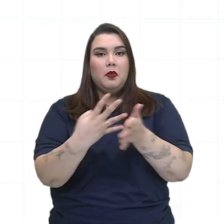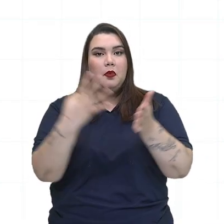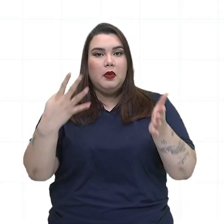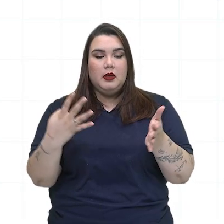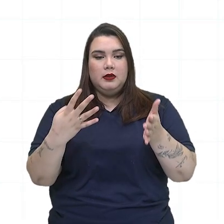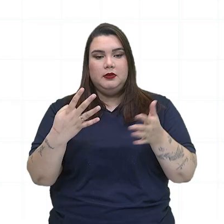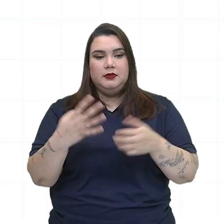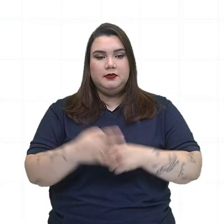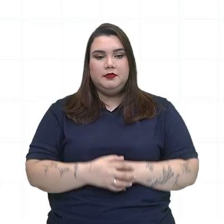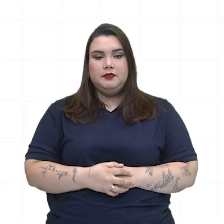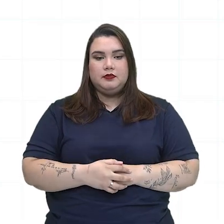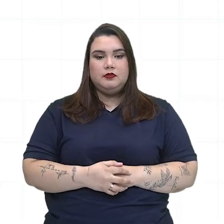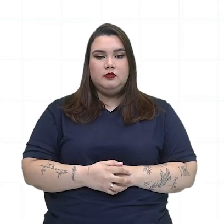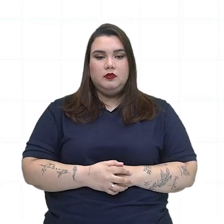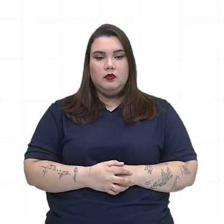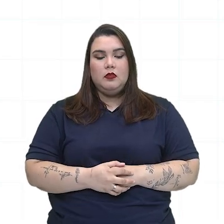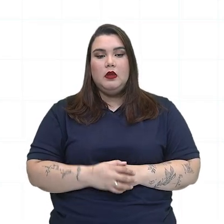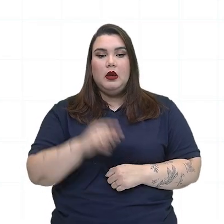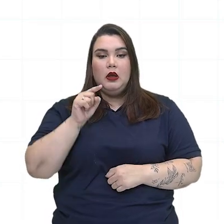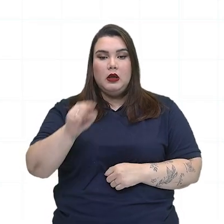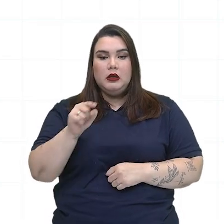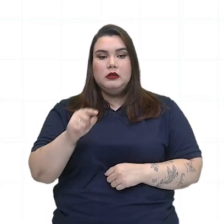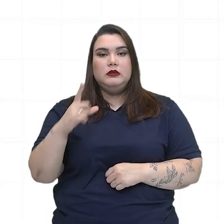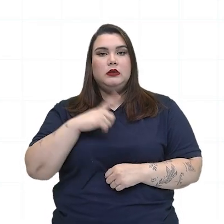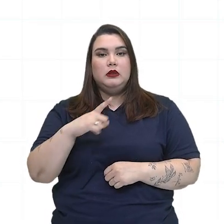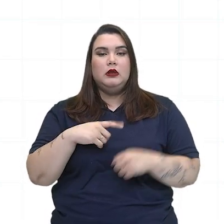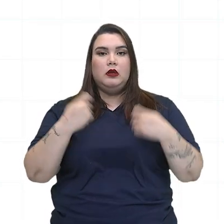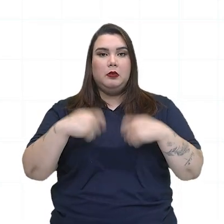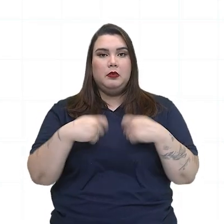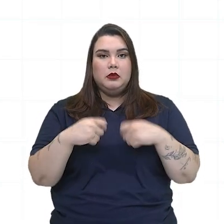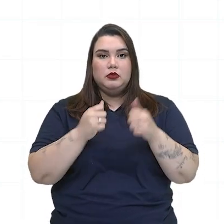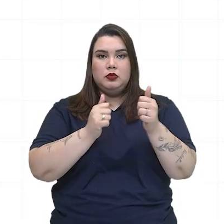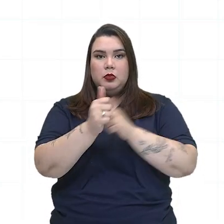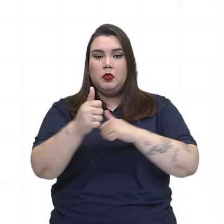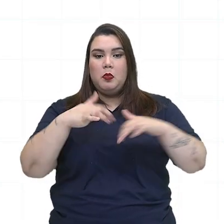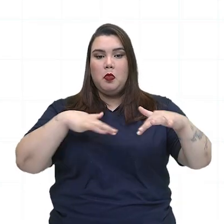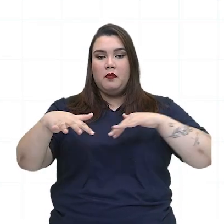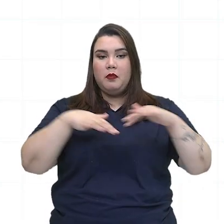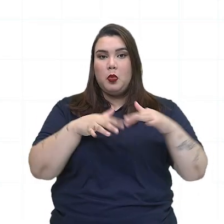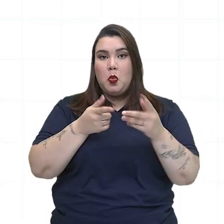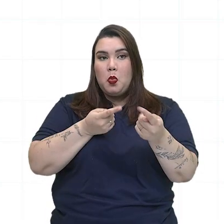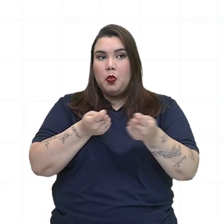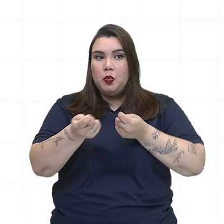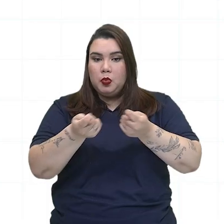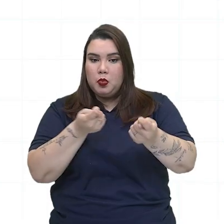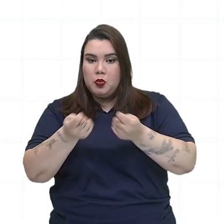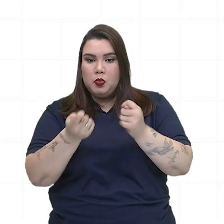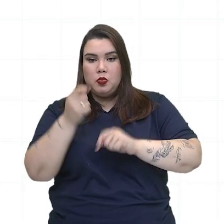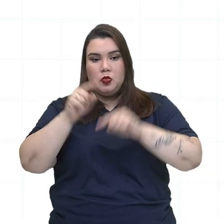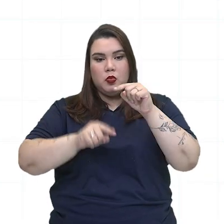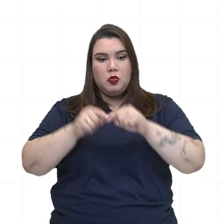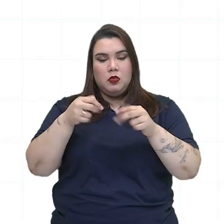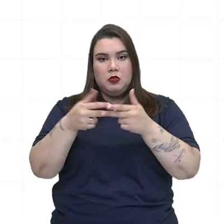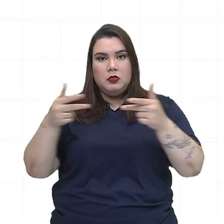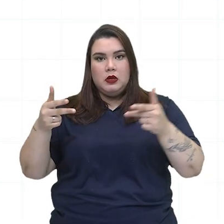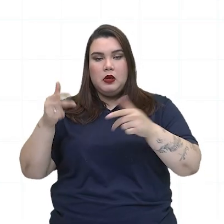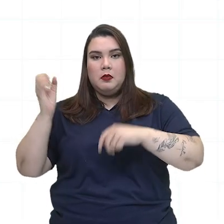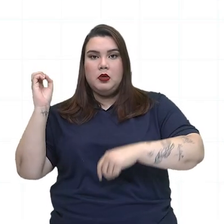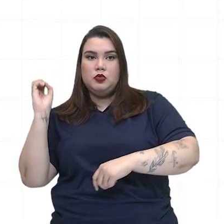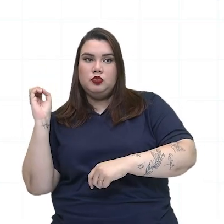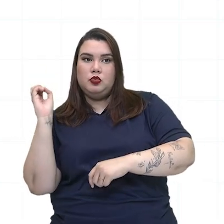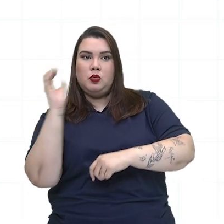deve ter movimentos controlados no manejo do objeto para arremessar, bater